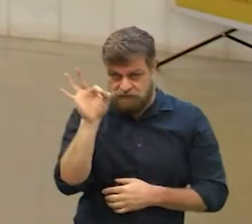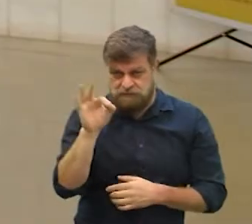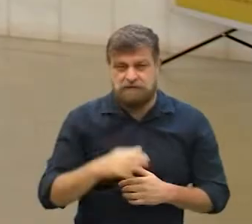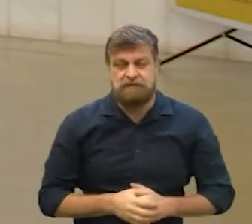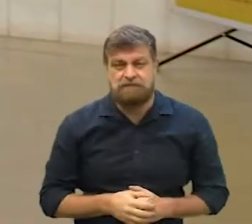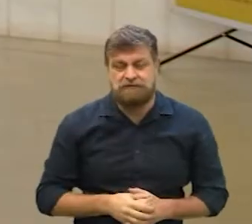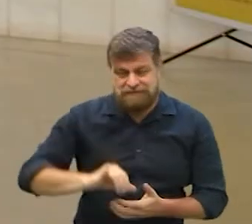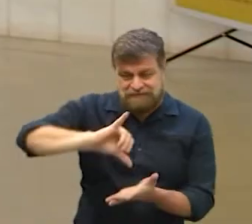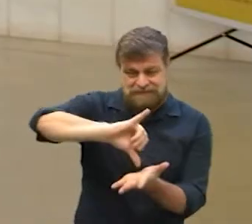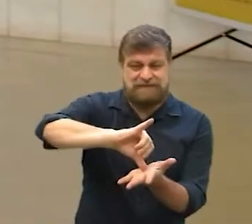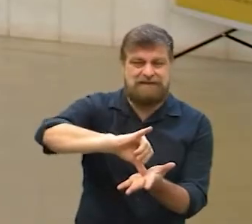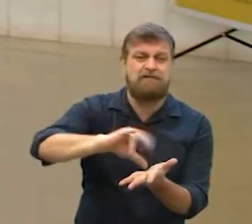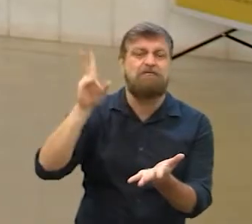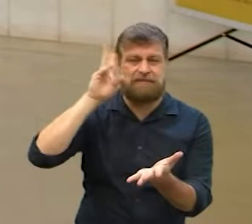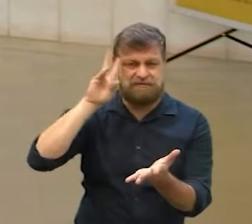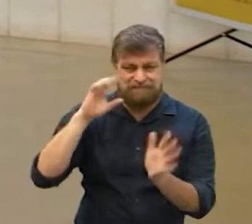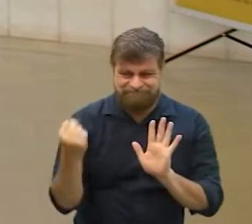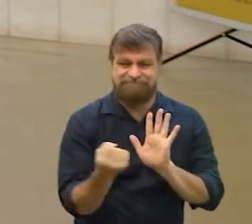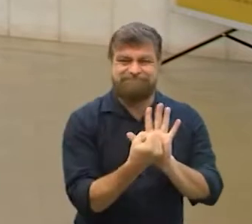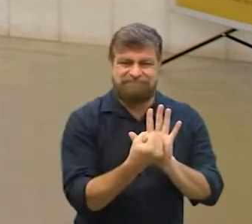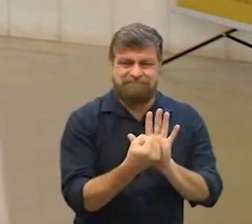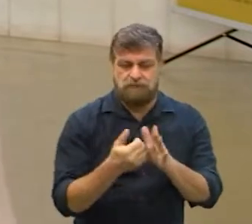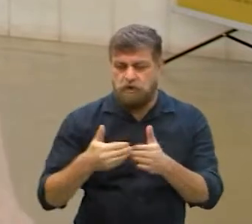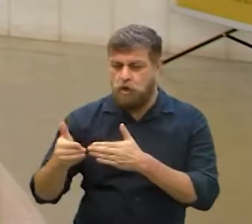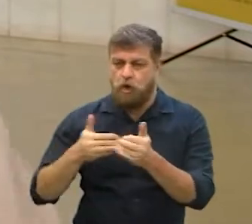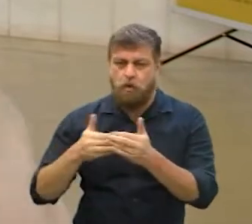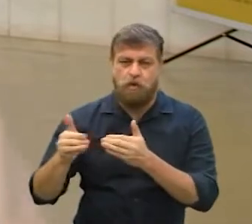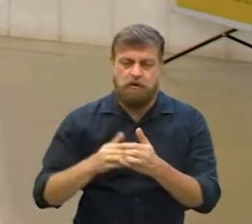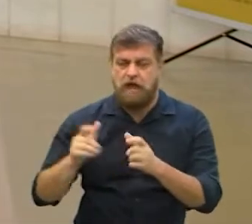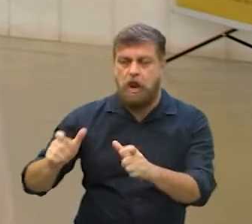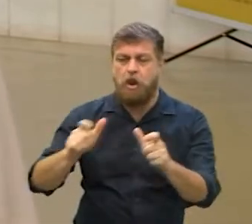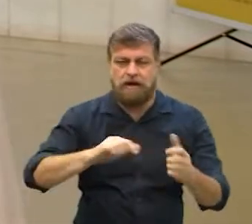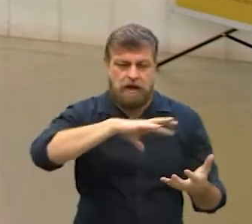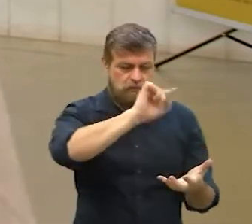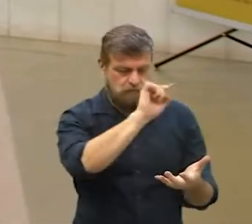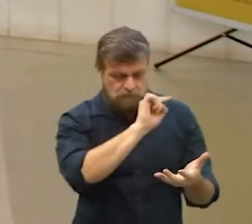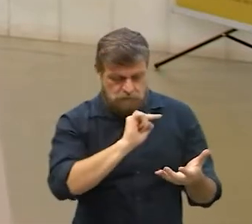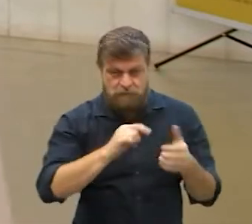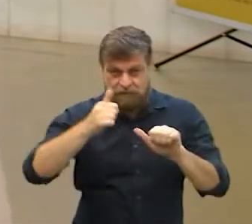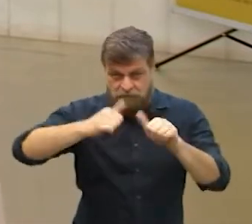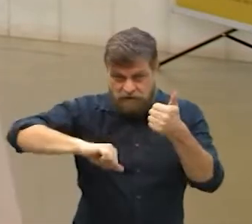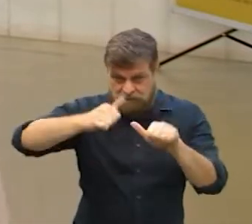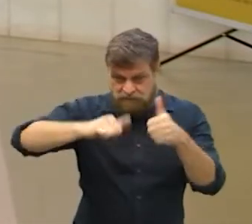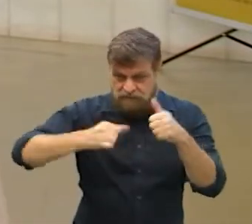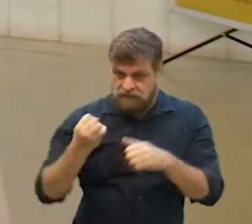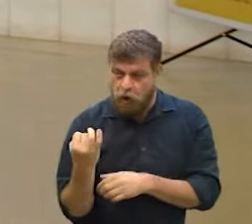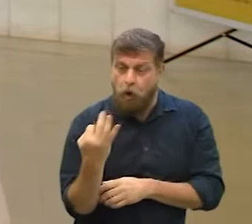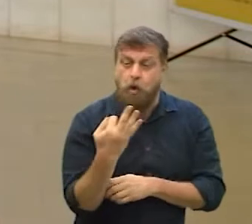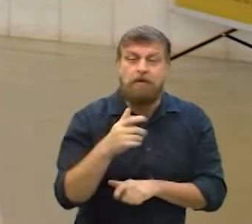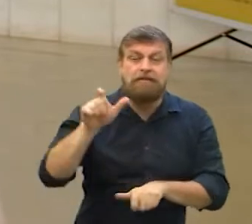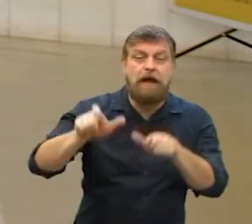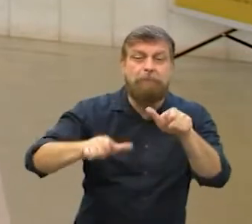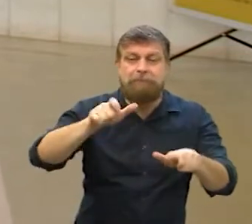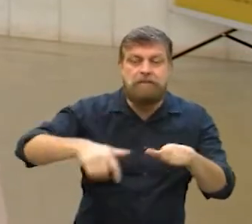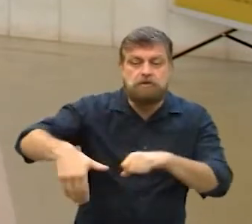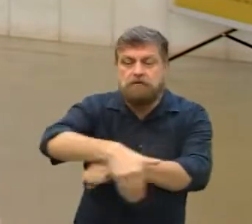3,34%. A região central é histórica, né? Então, assim, isso em qualquer lugar do mundo que a gente for fazer uma avaliação e uma contagem de